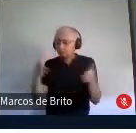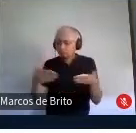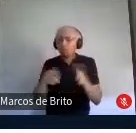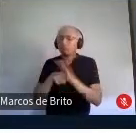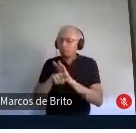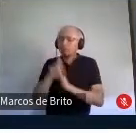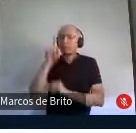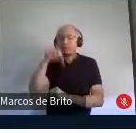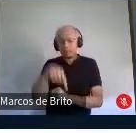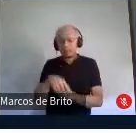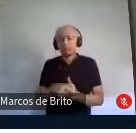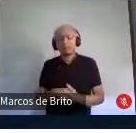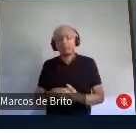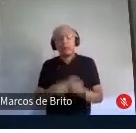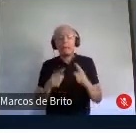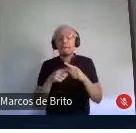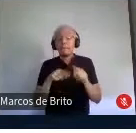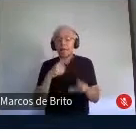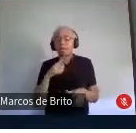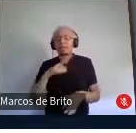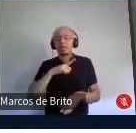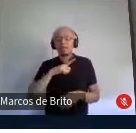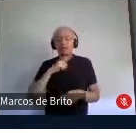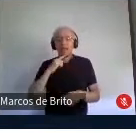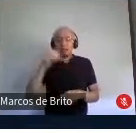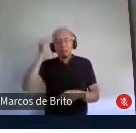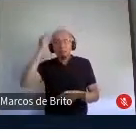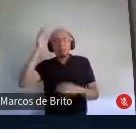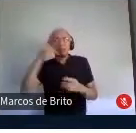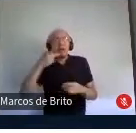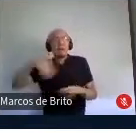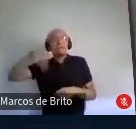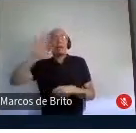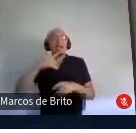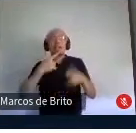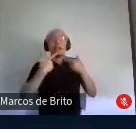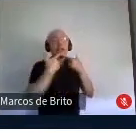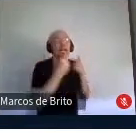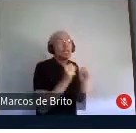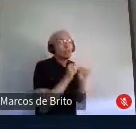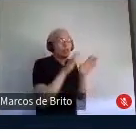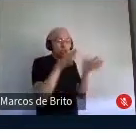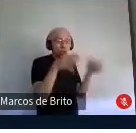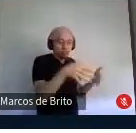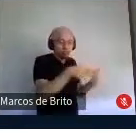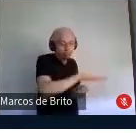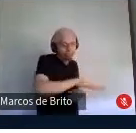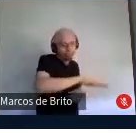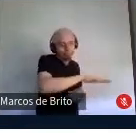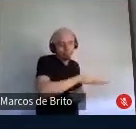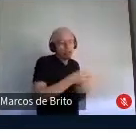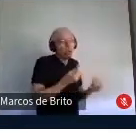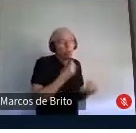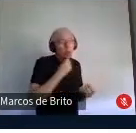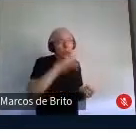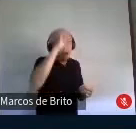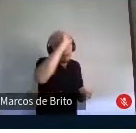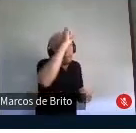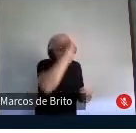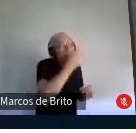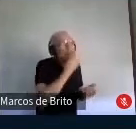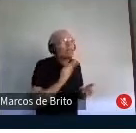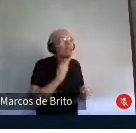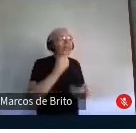nós encontramos muitos conhecimentos aqui a respeito da linguística, que se refere ao ensino, né, da língua.